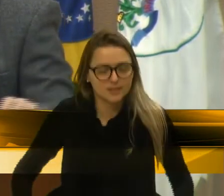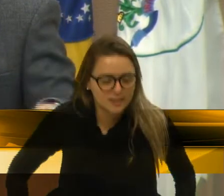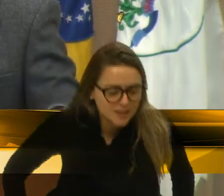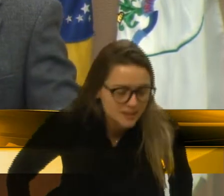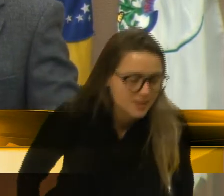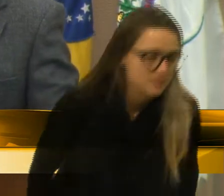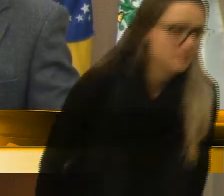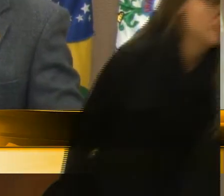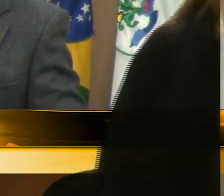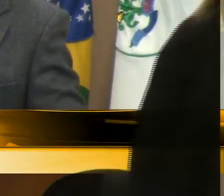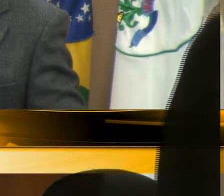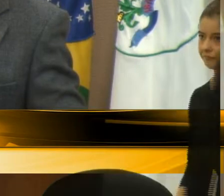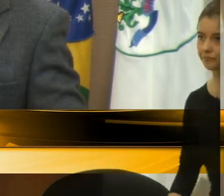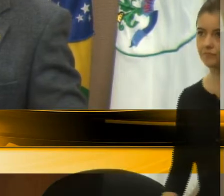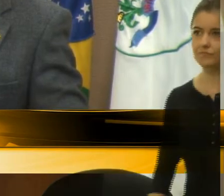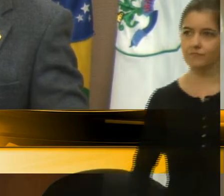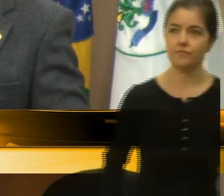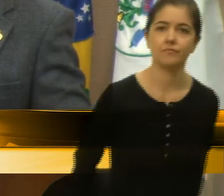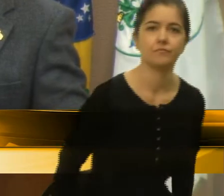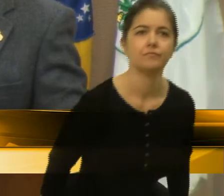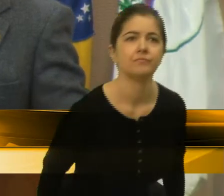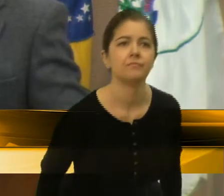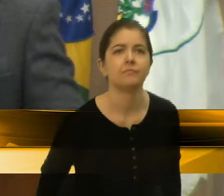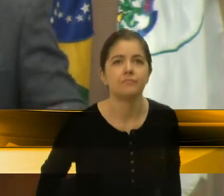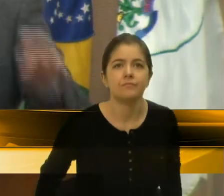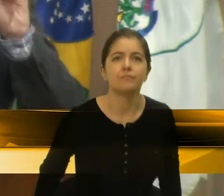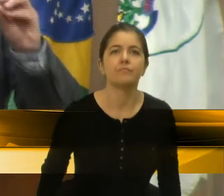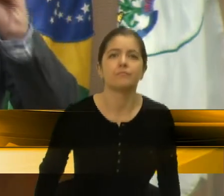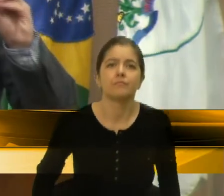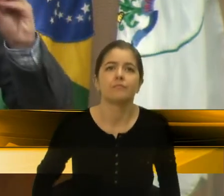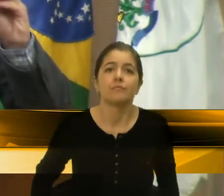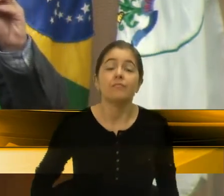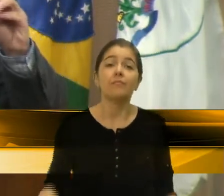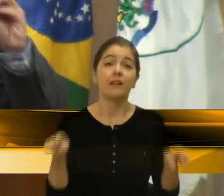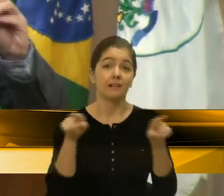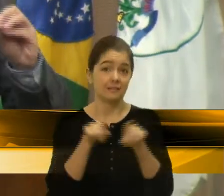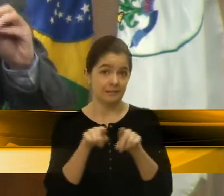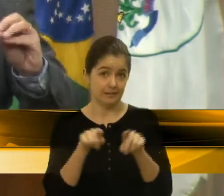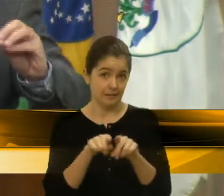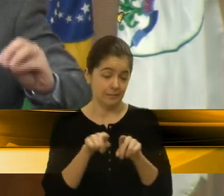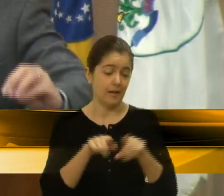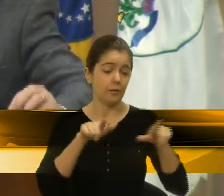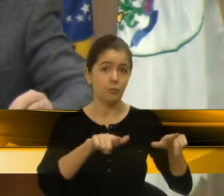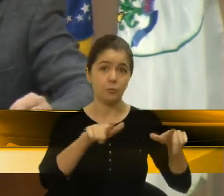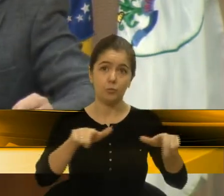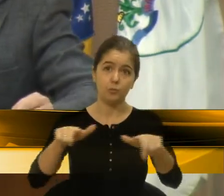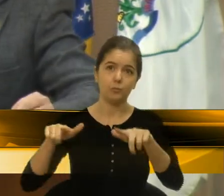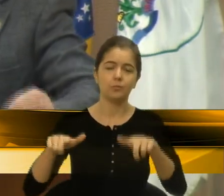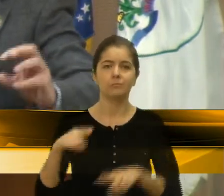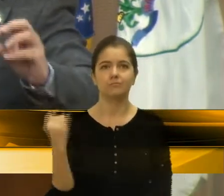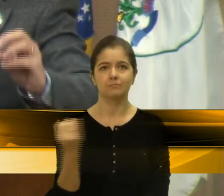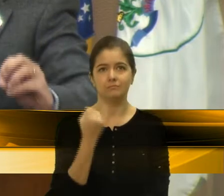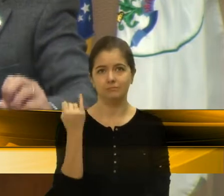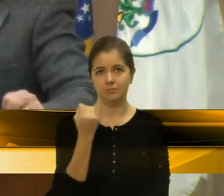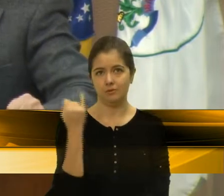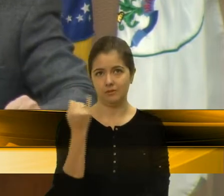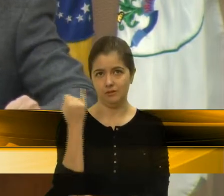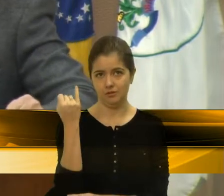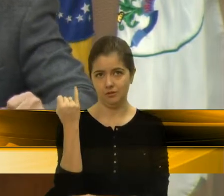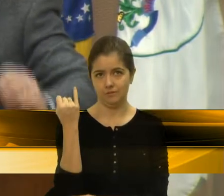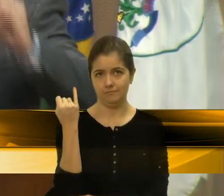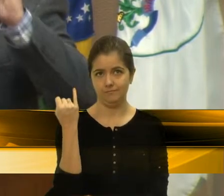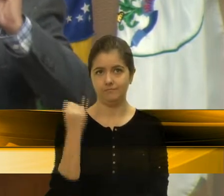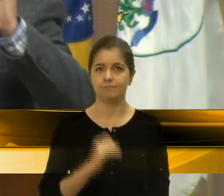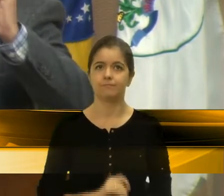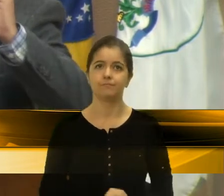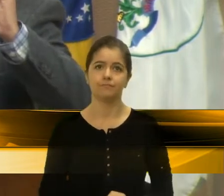Também, o Fleming, ele coloca que os lugares são de extrema importância. Quando ele cita,